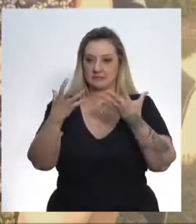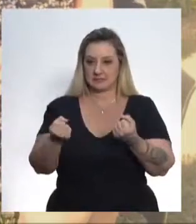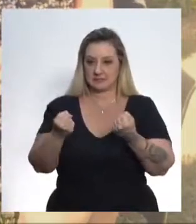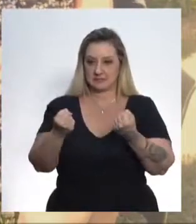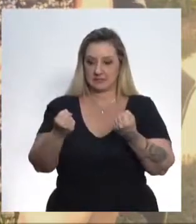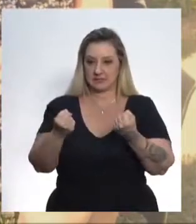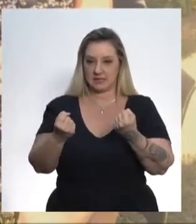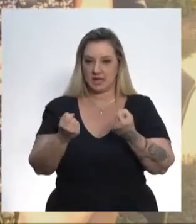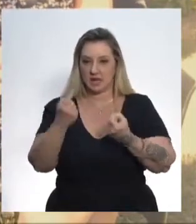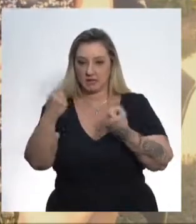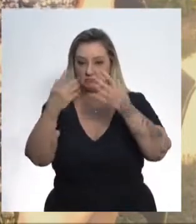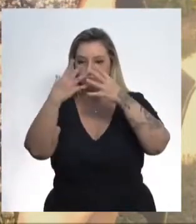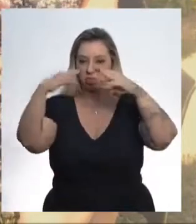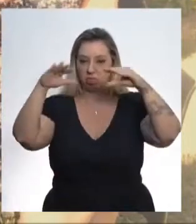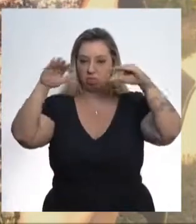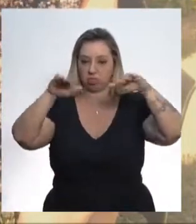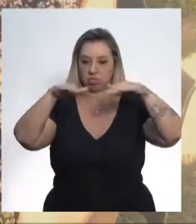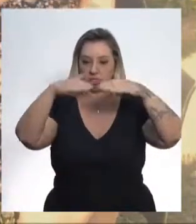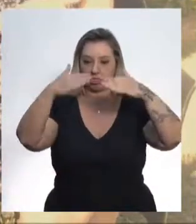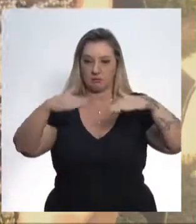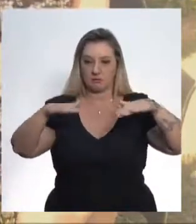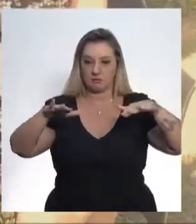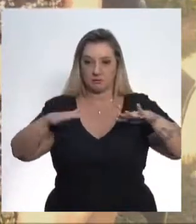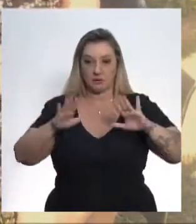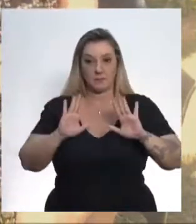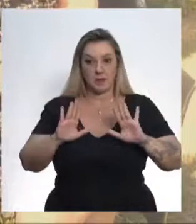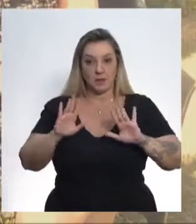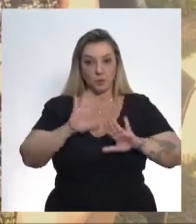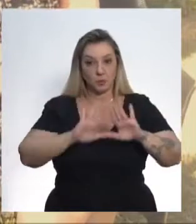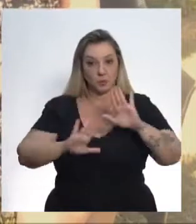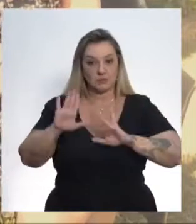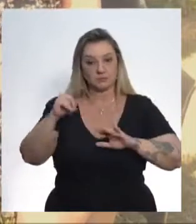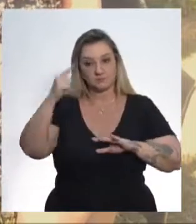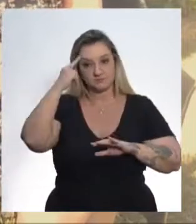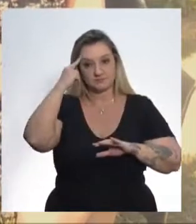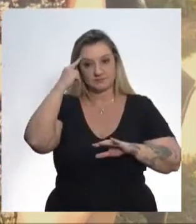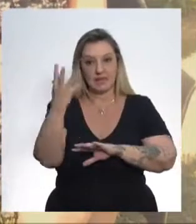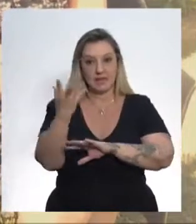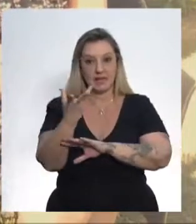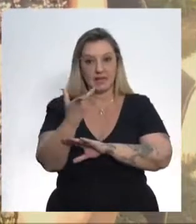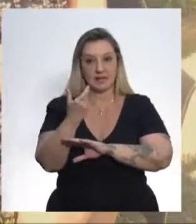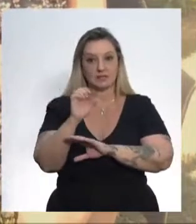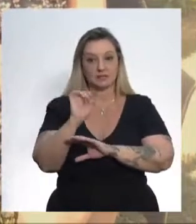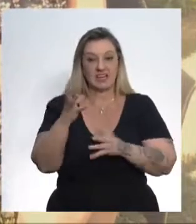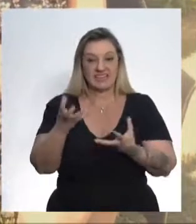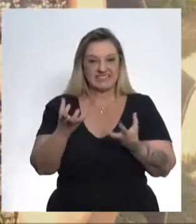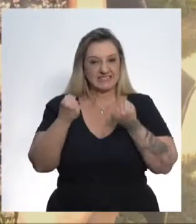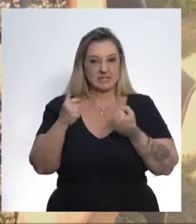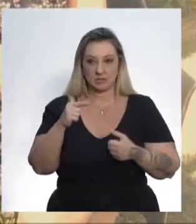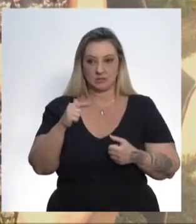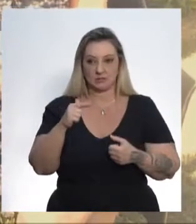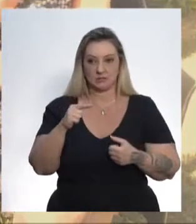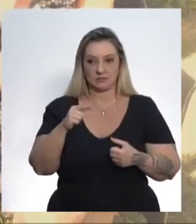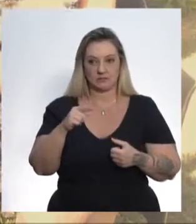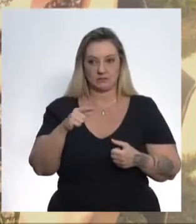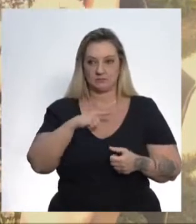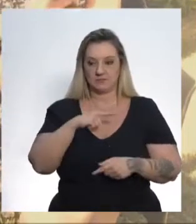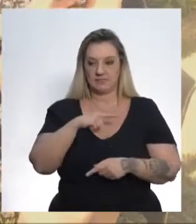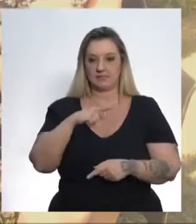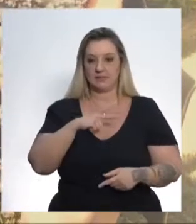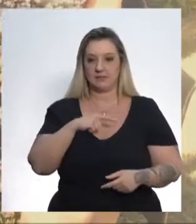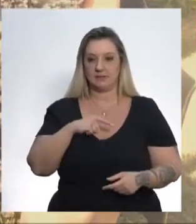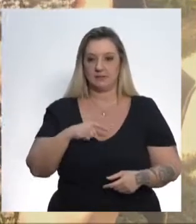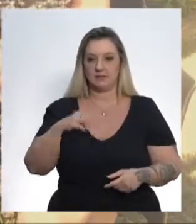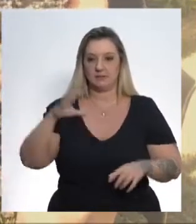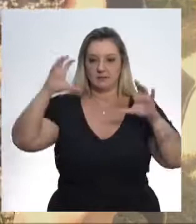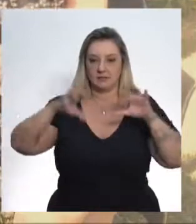plantas perdem a folhagem. Mas cuidado para não pensar que Caatinga é só mata seca, ok? Durante a época